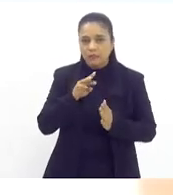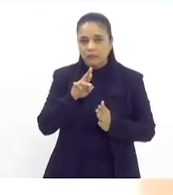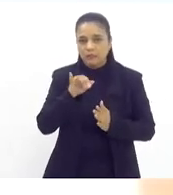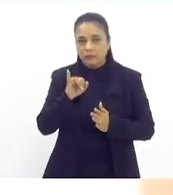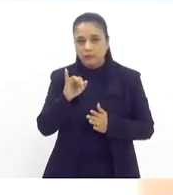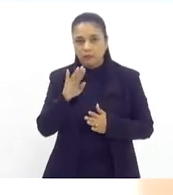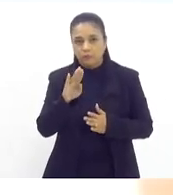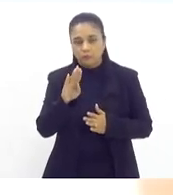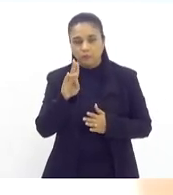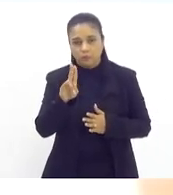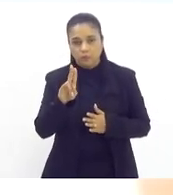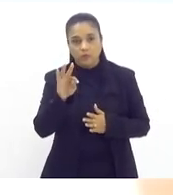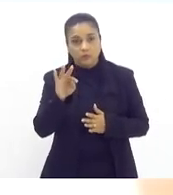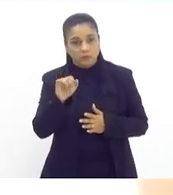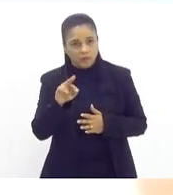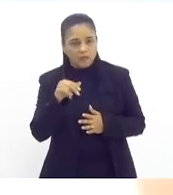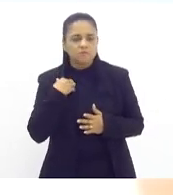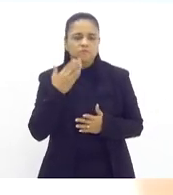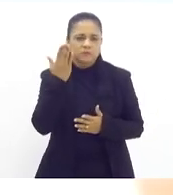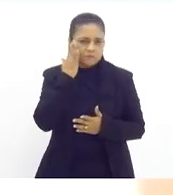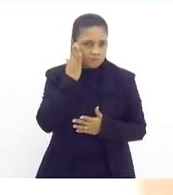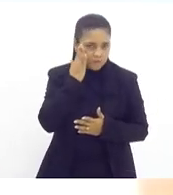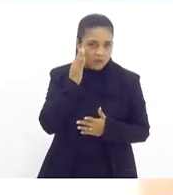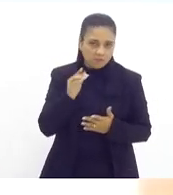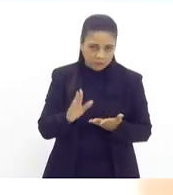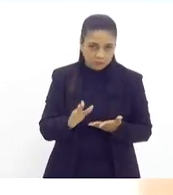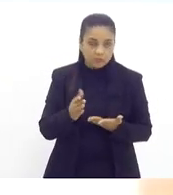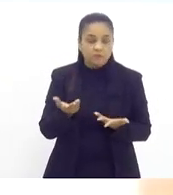Sabemos que a reforma tributária, secretário Bernard, é